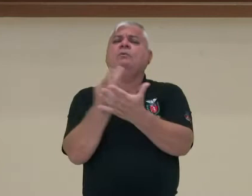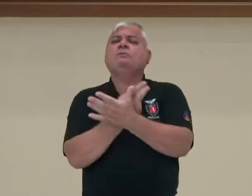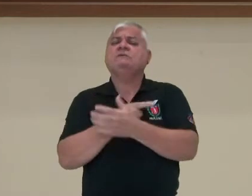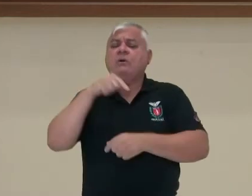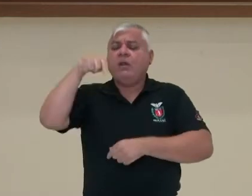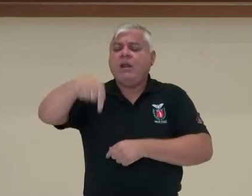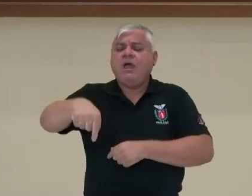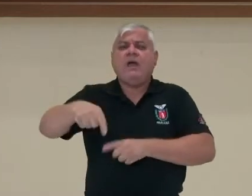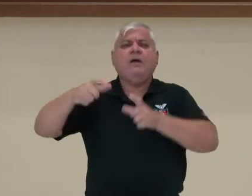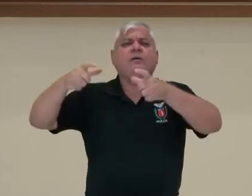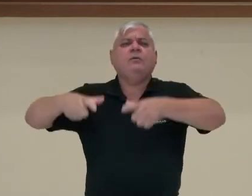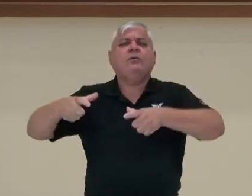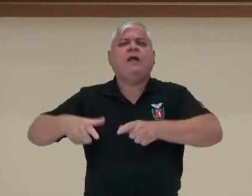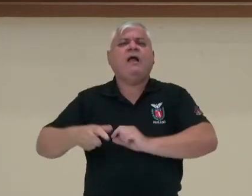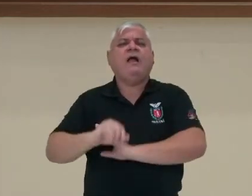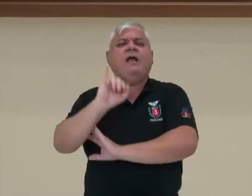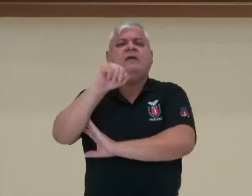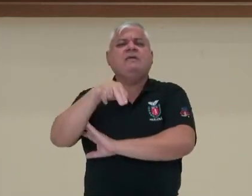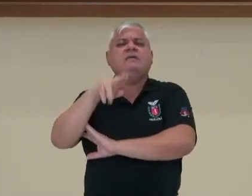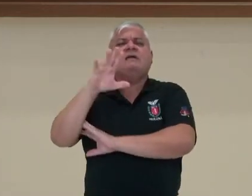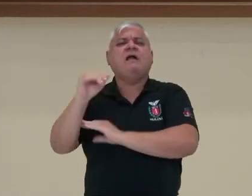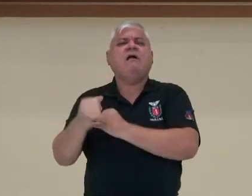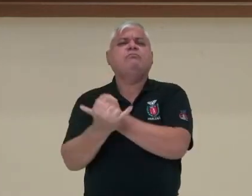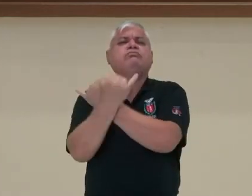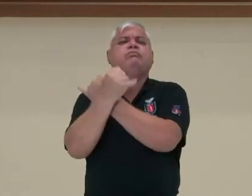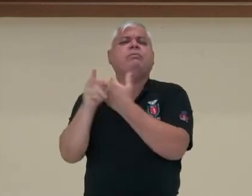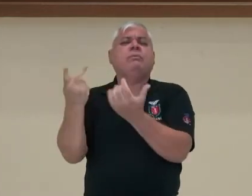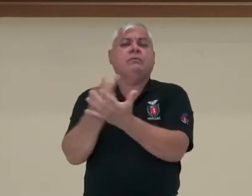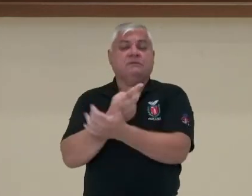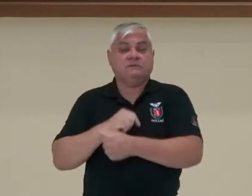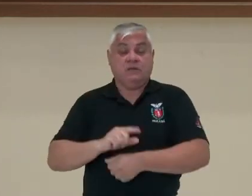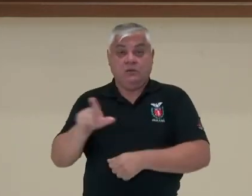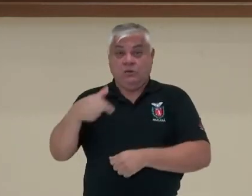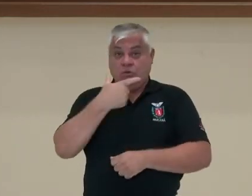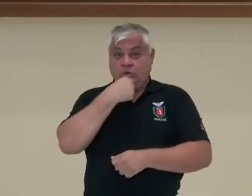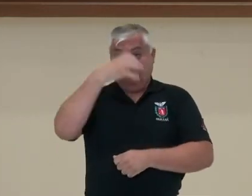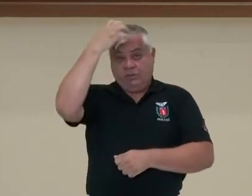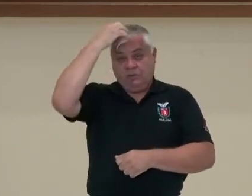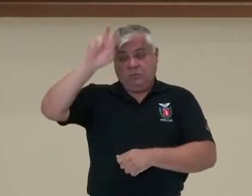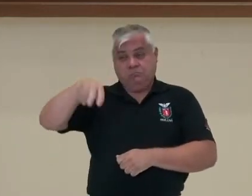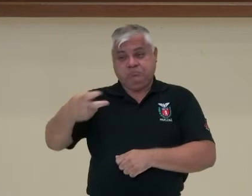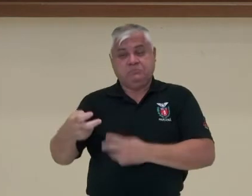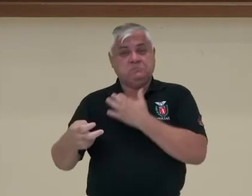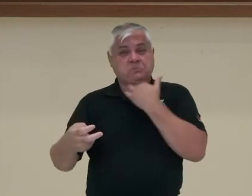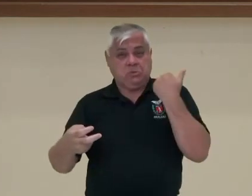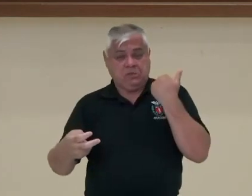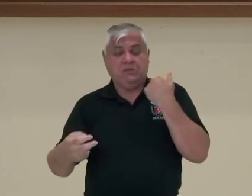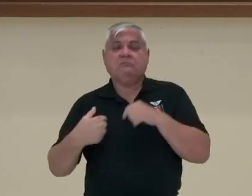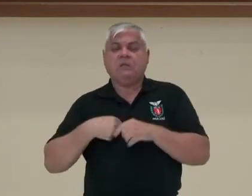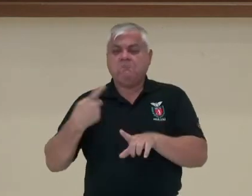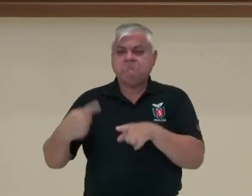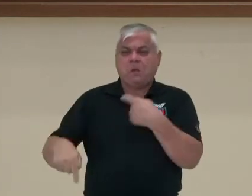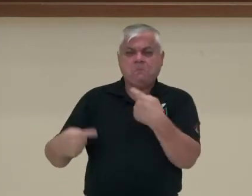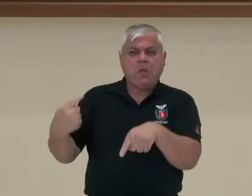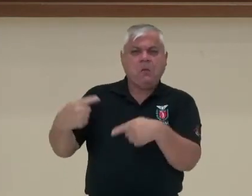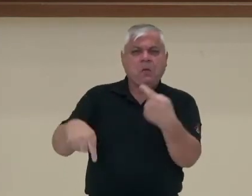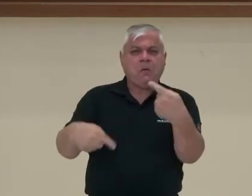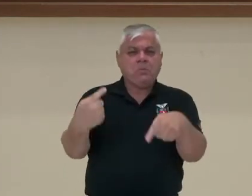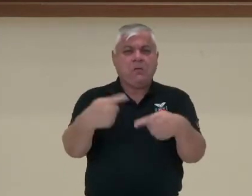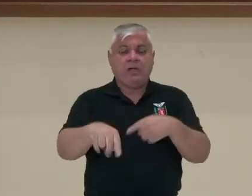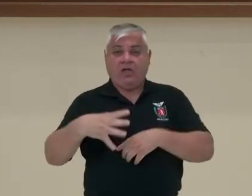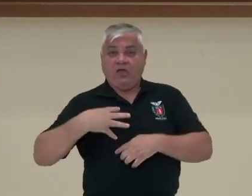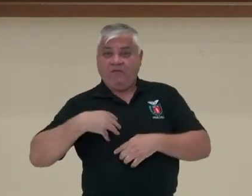Império Inca naquele momento? Né? Então o imperador inca havia morrido e a disputa estava entre os dois